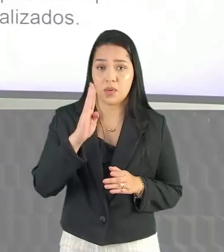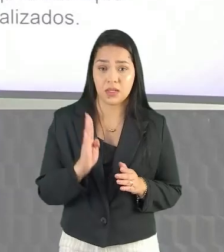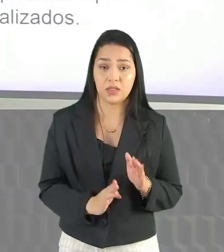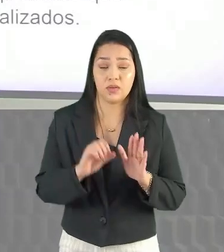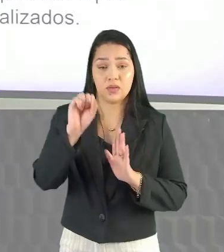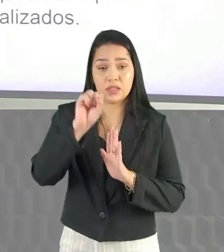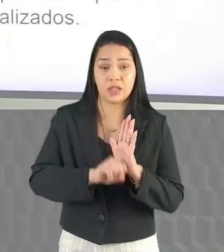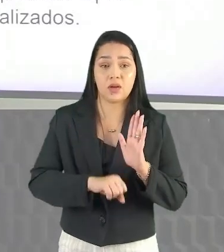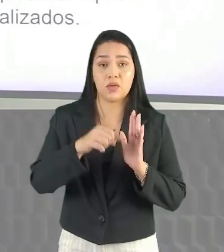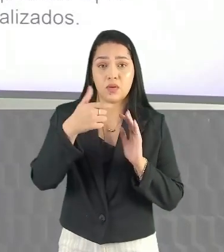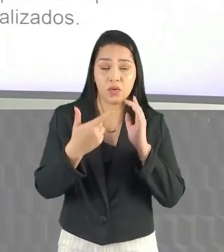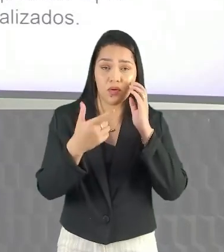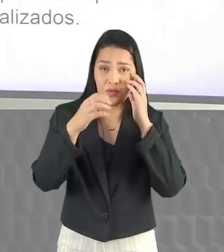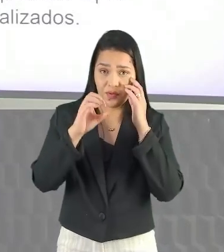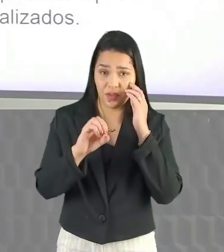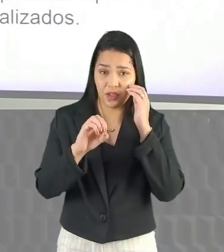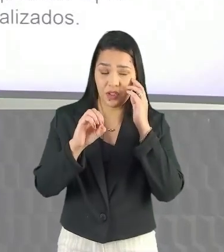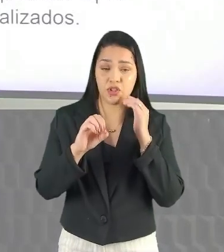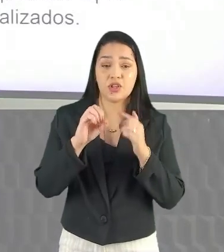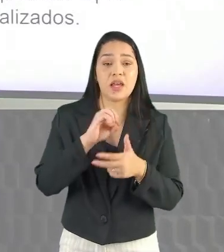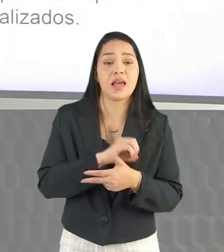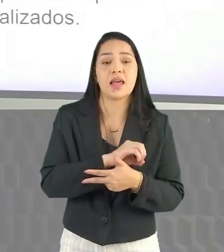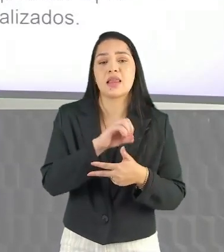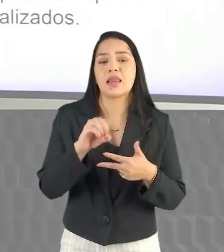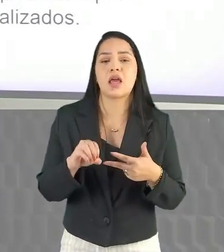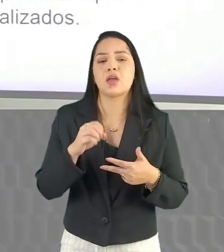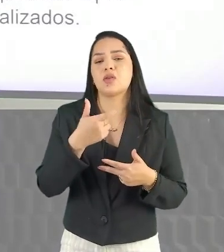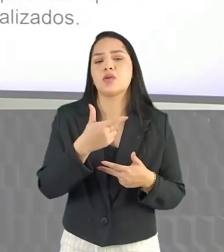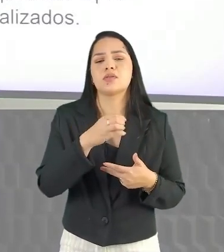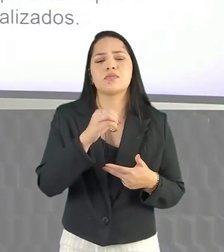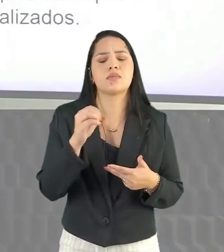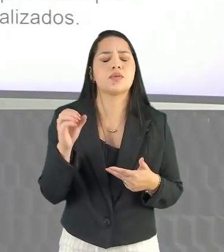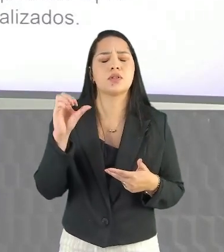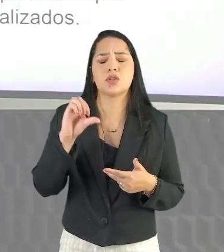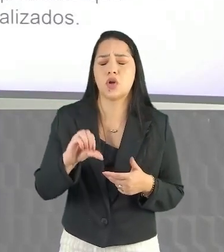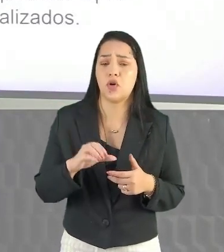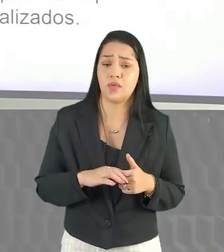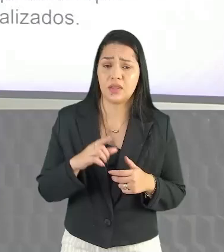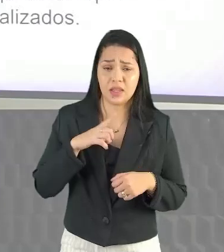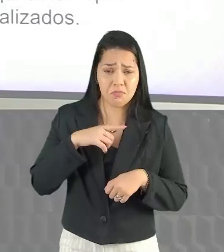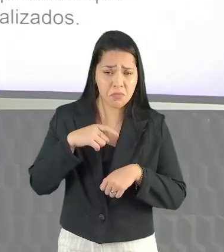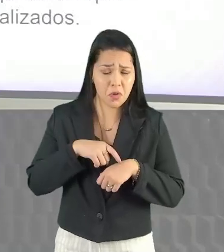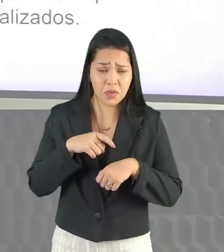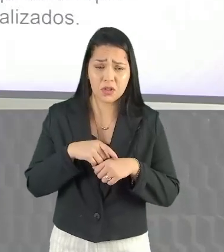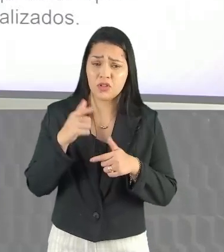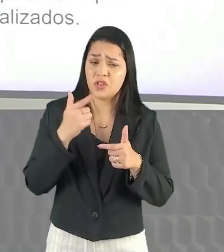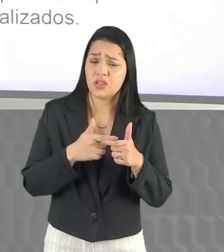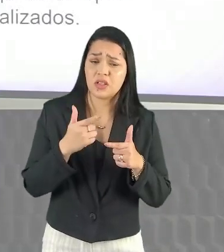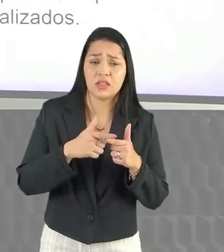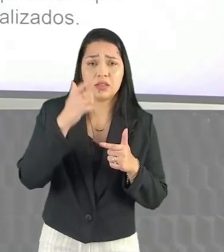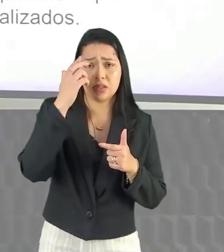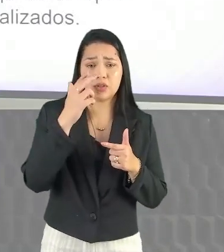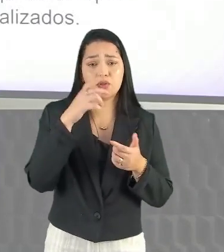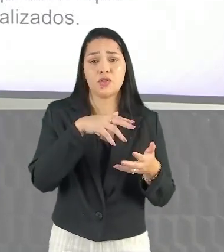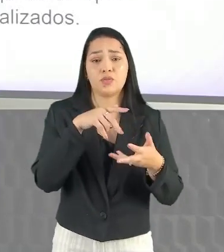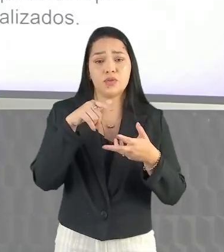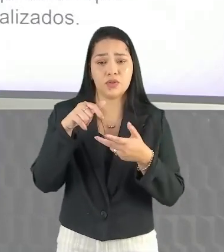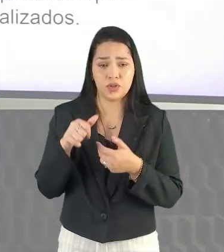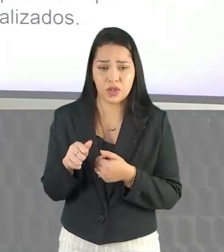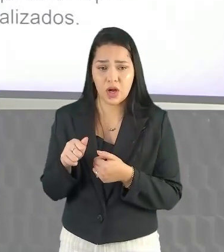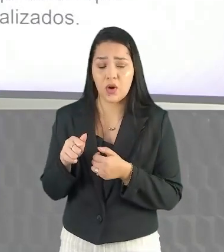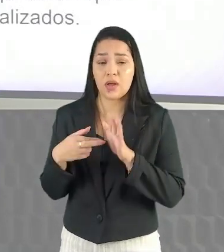século XX, né? Enem 2009. Houve momentos de profunda crise na história mundial contemporânea